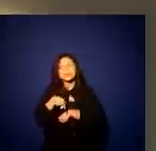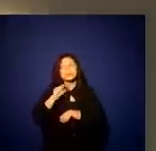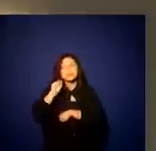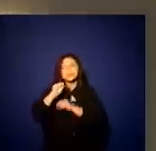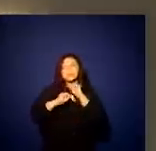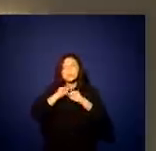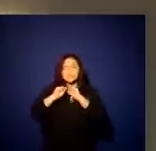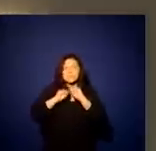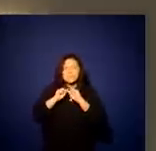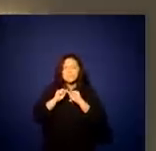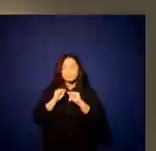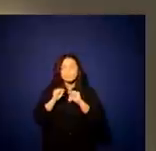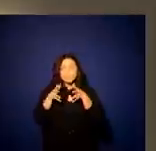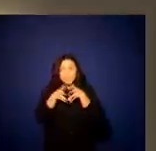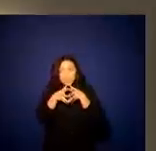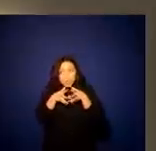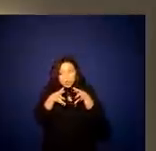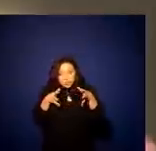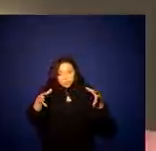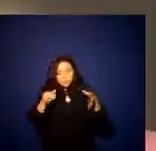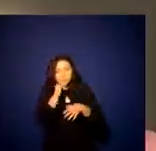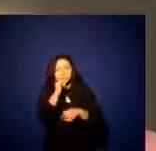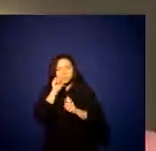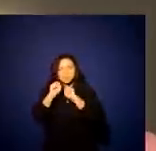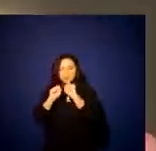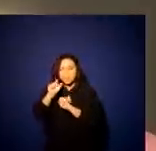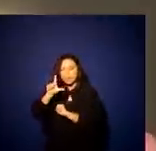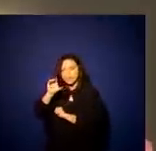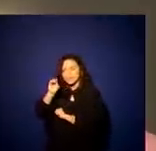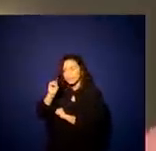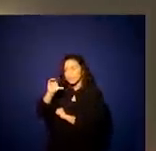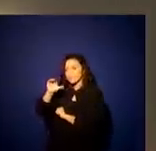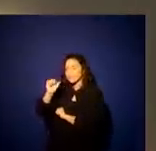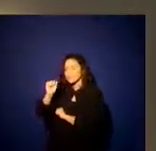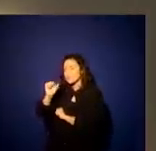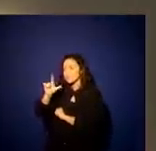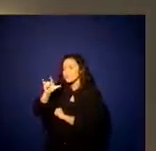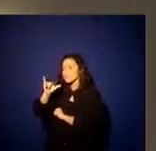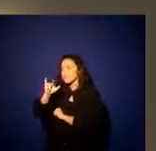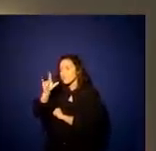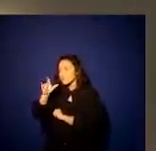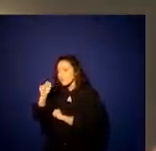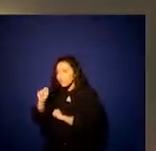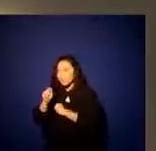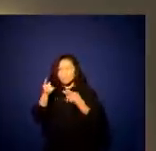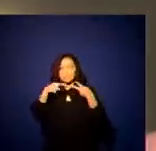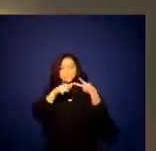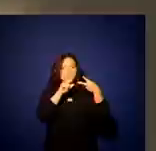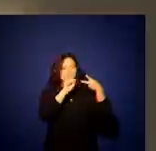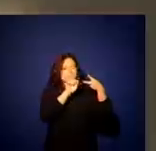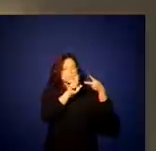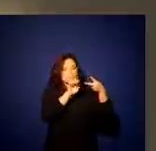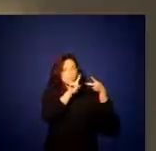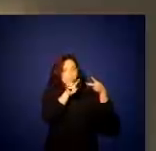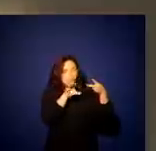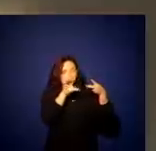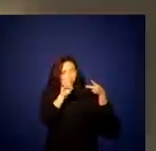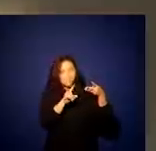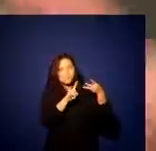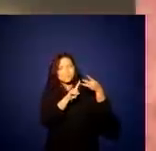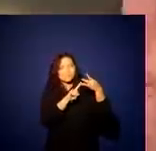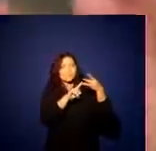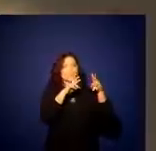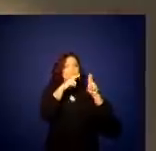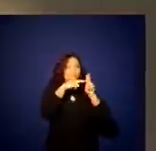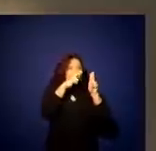aqui muito grande quando a gente olha uma localiza o Arezzo soma ou Renner ou